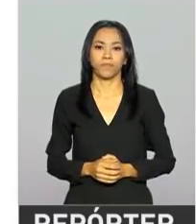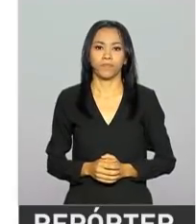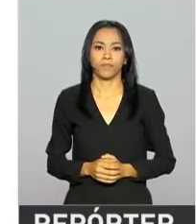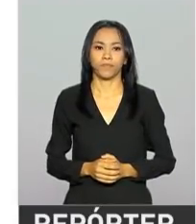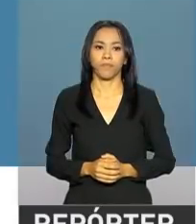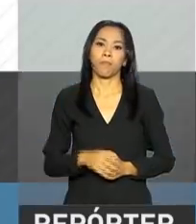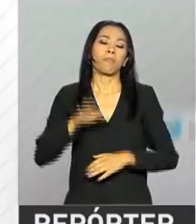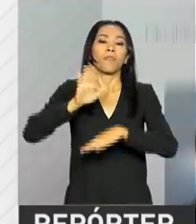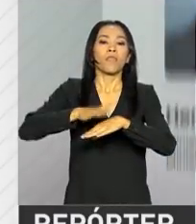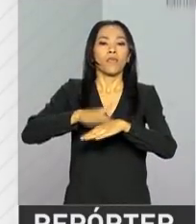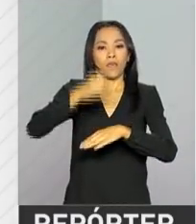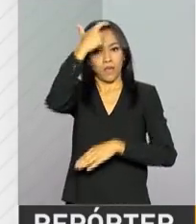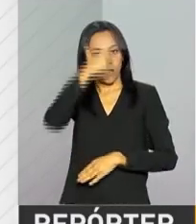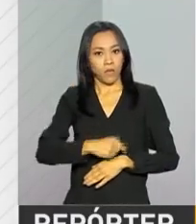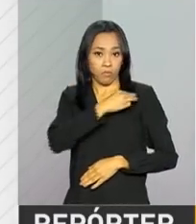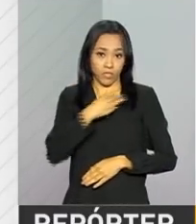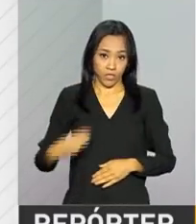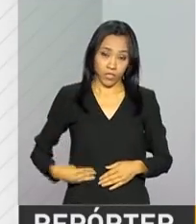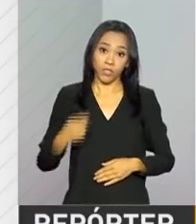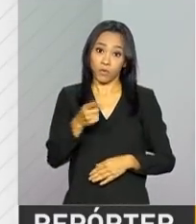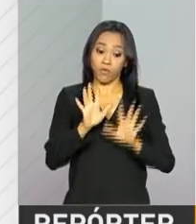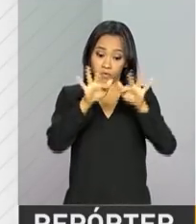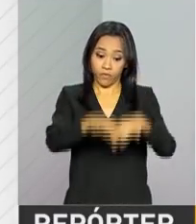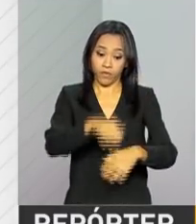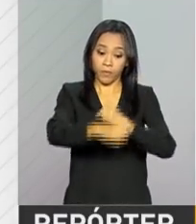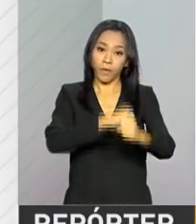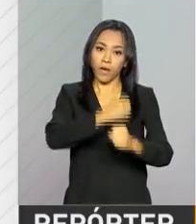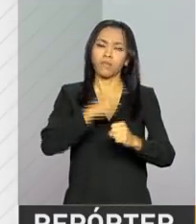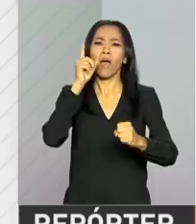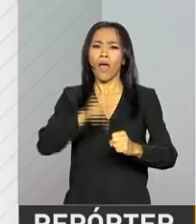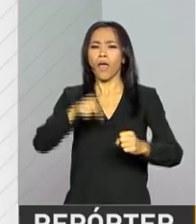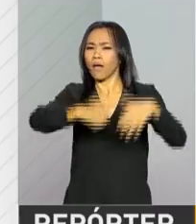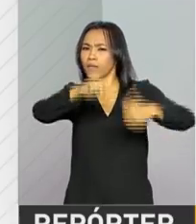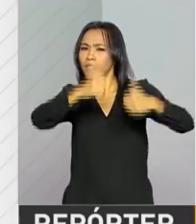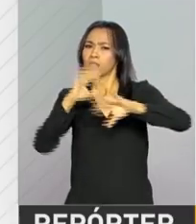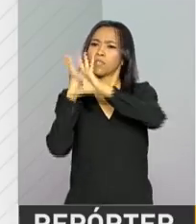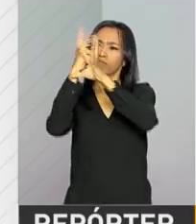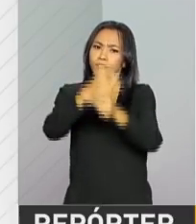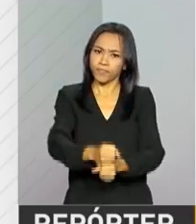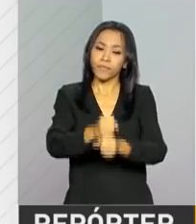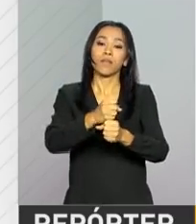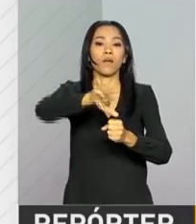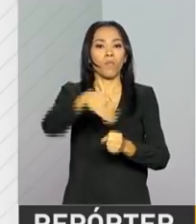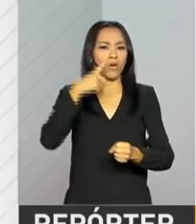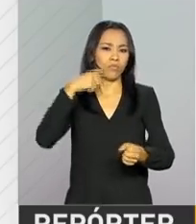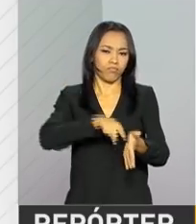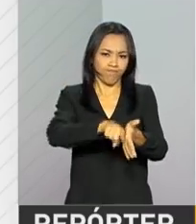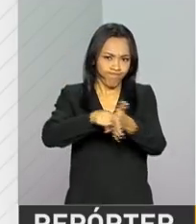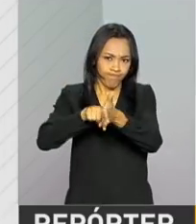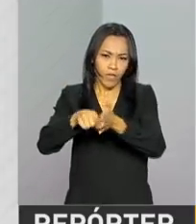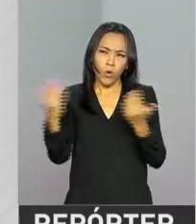segundo o ministro o final do ano é tempo de balanços e retrospectivas ao comparar os indicadores econômicos de